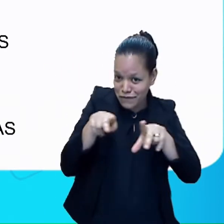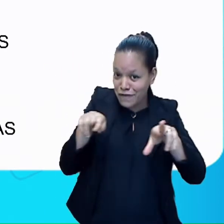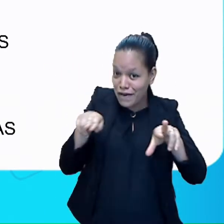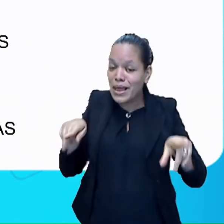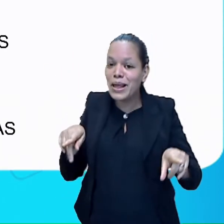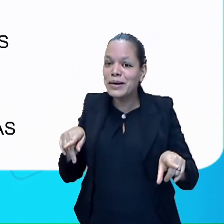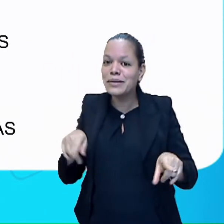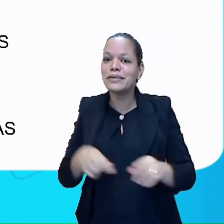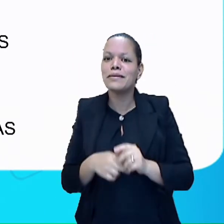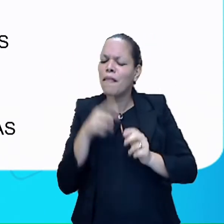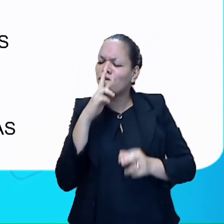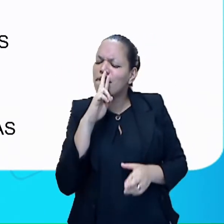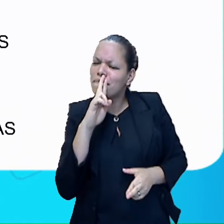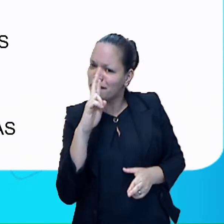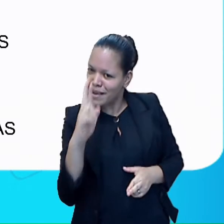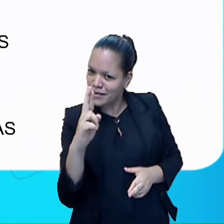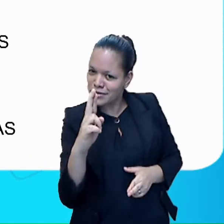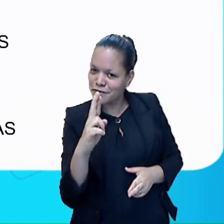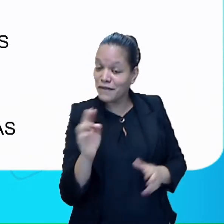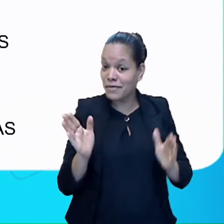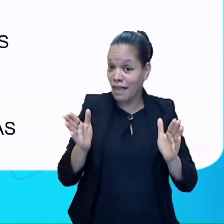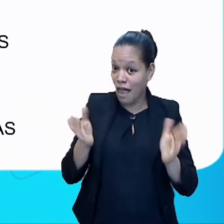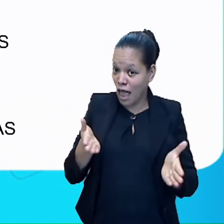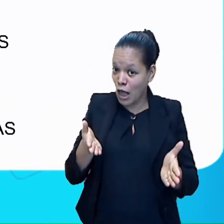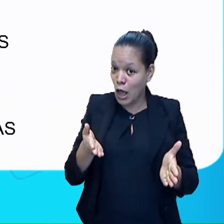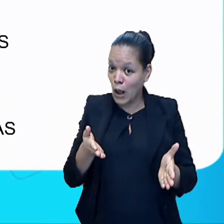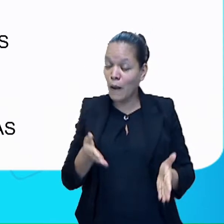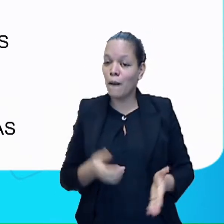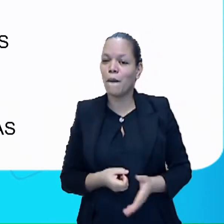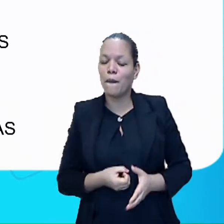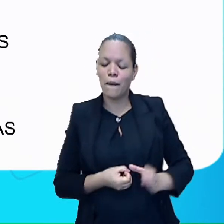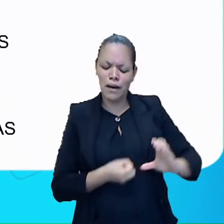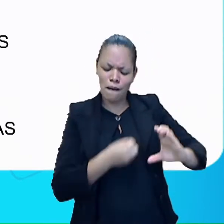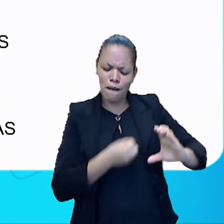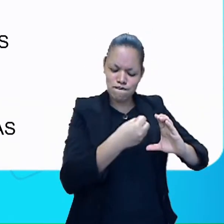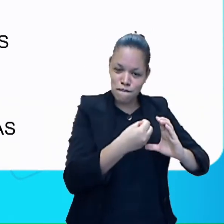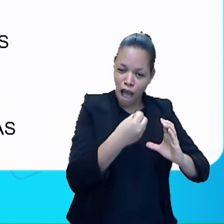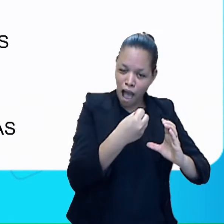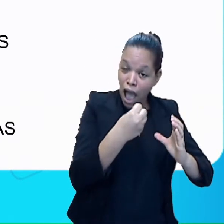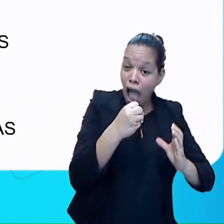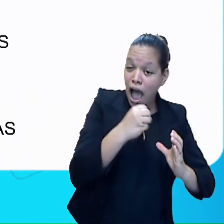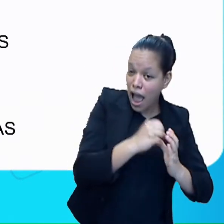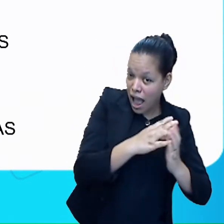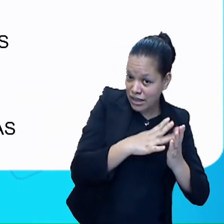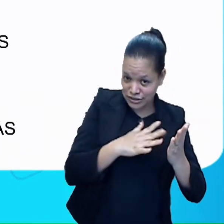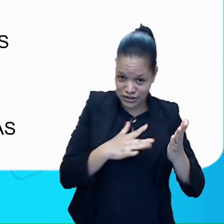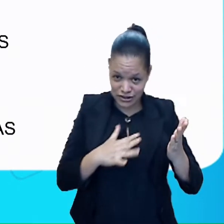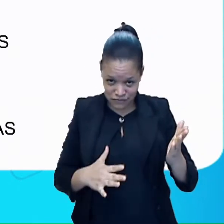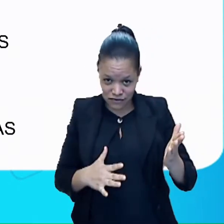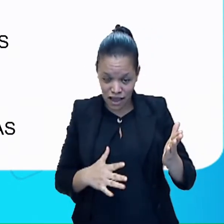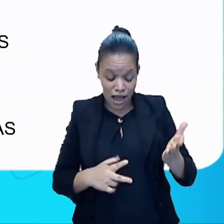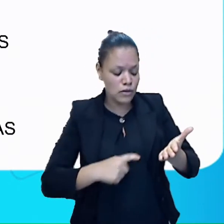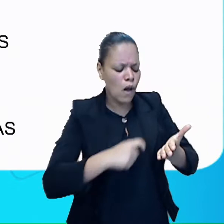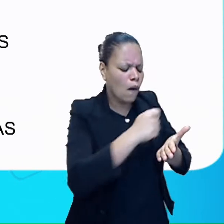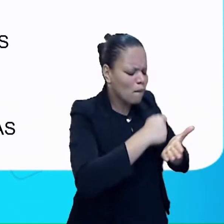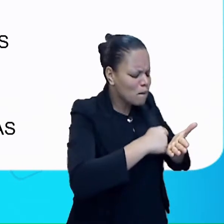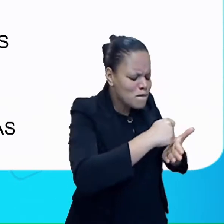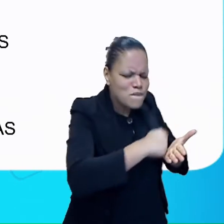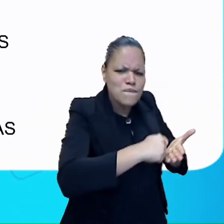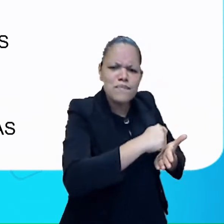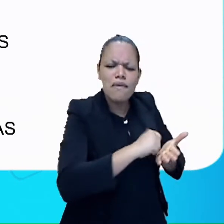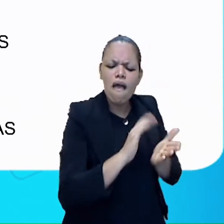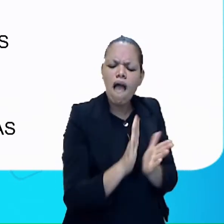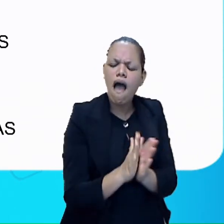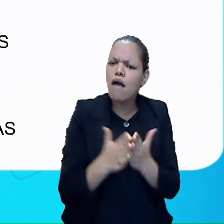Com base na leitura que você fez, copie em seu caderno a alternativa que corresponde o